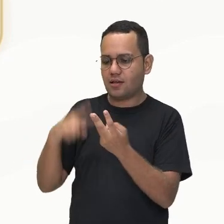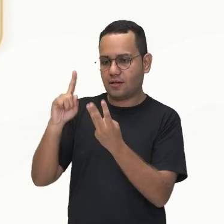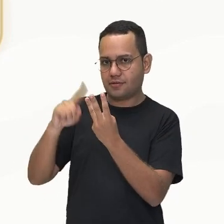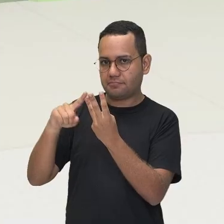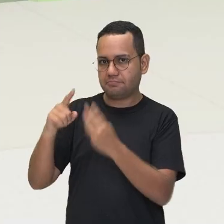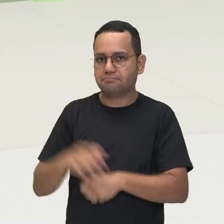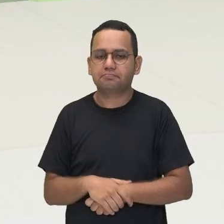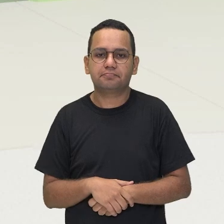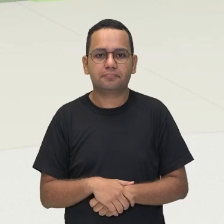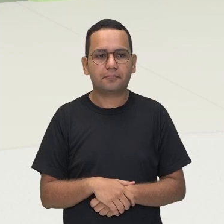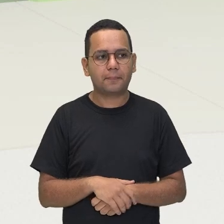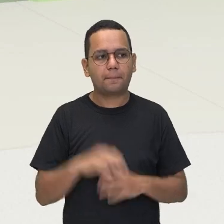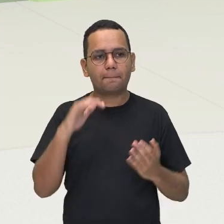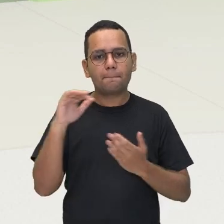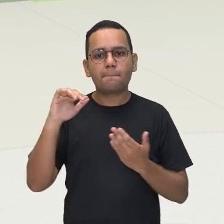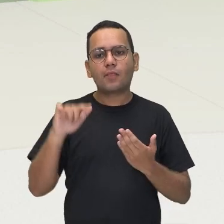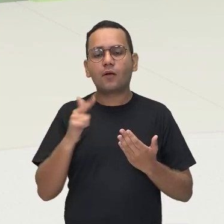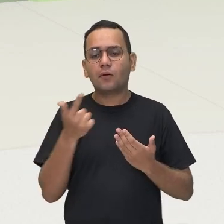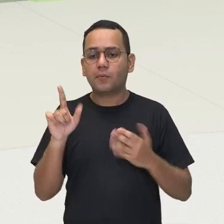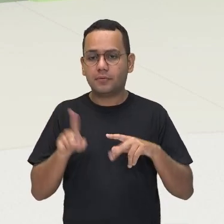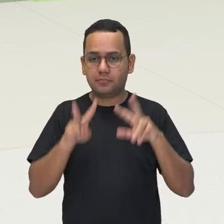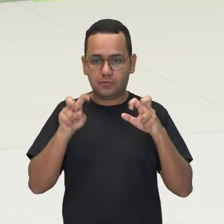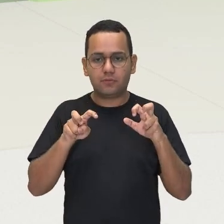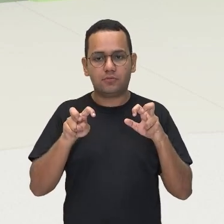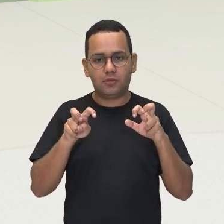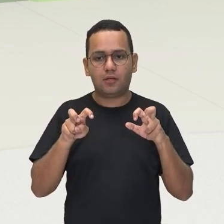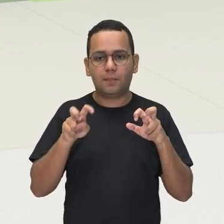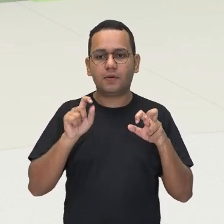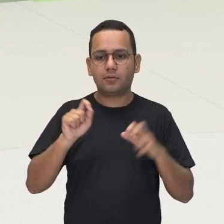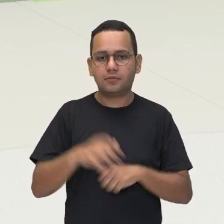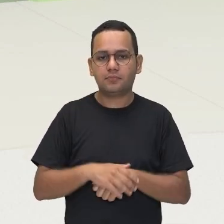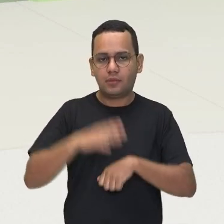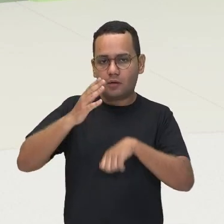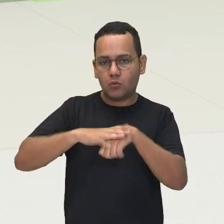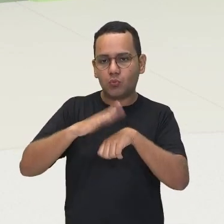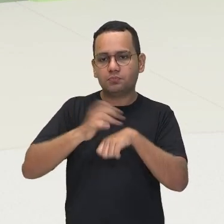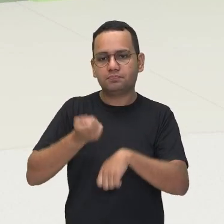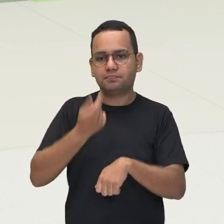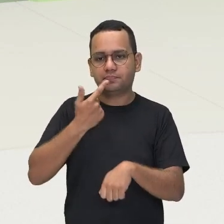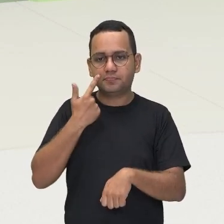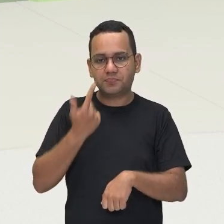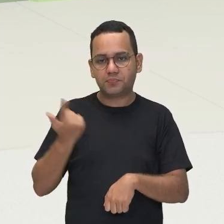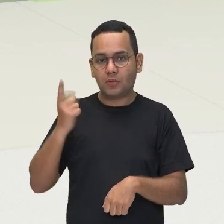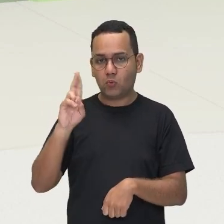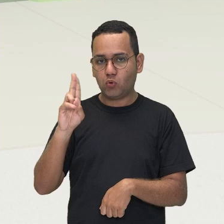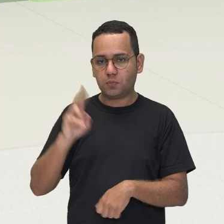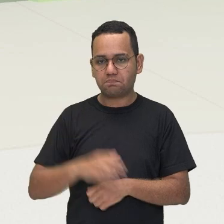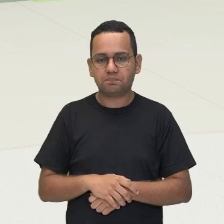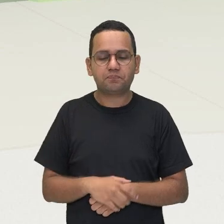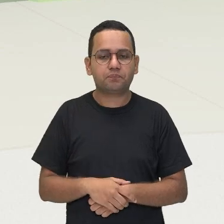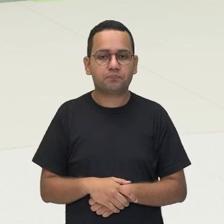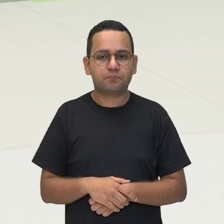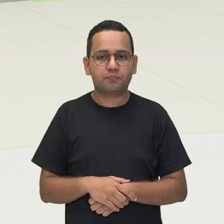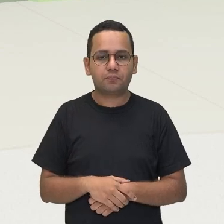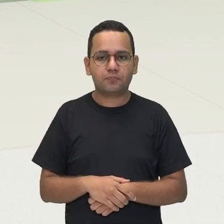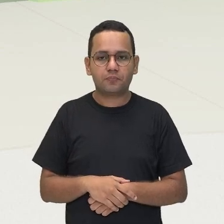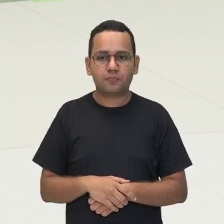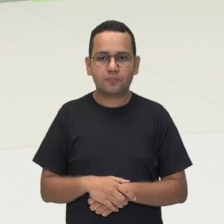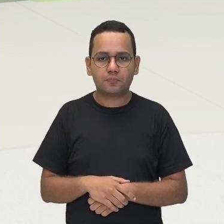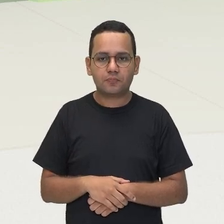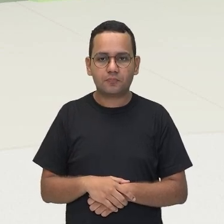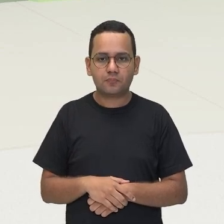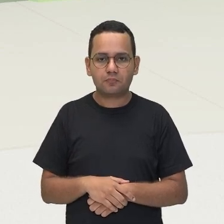outro assunto que nós vamos ver aqui na nossa revisão é sobre automedicação. Então vejam aí que não é um